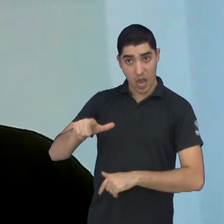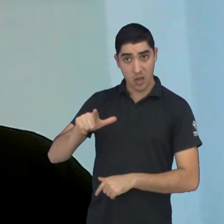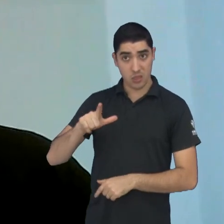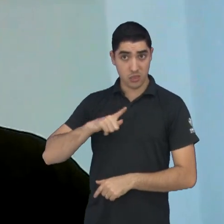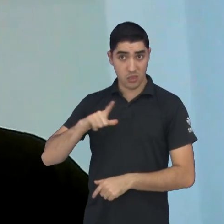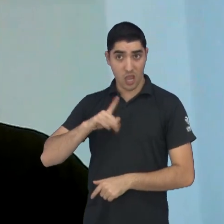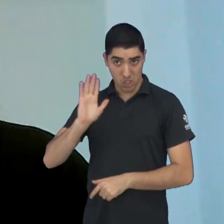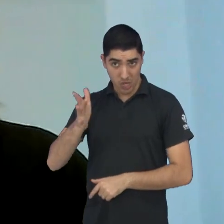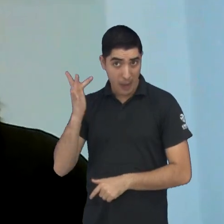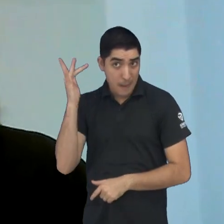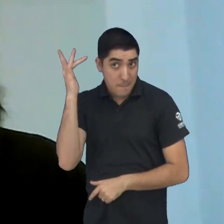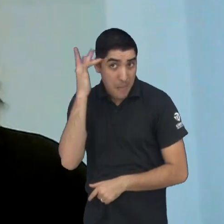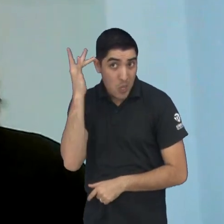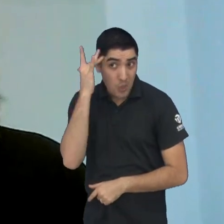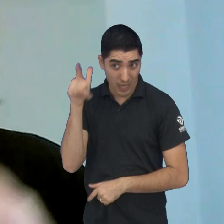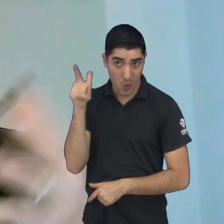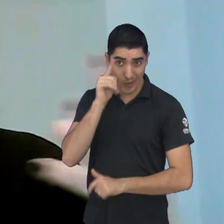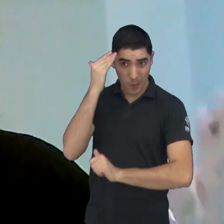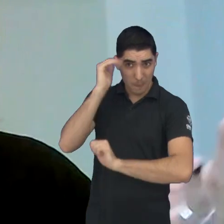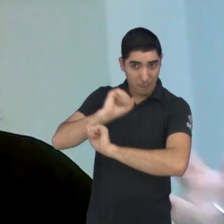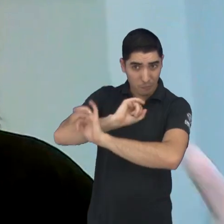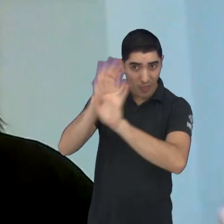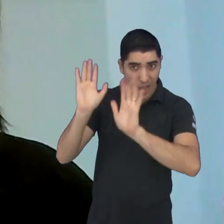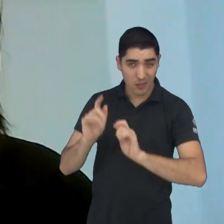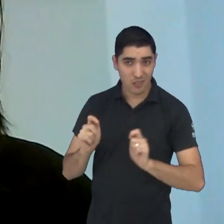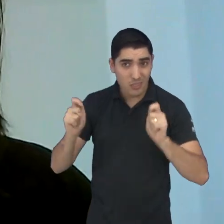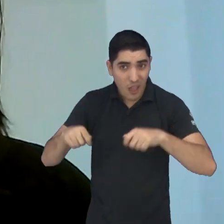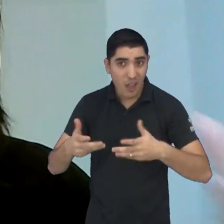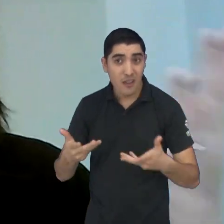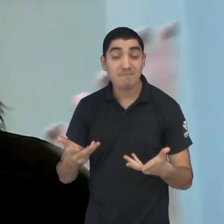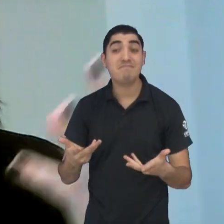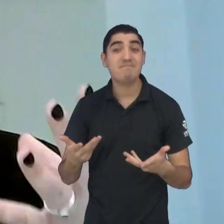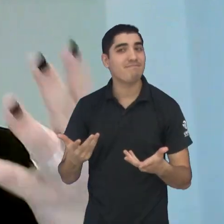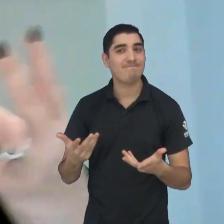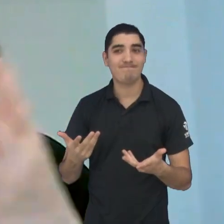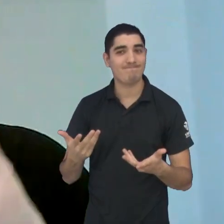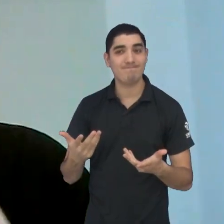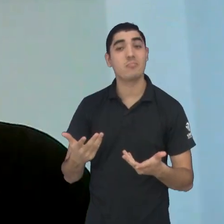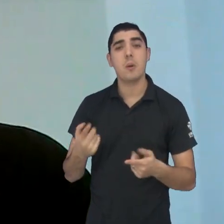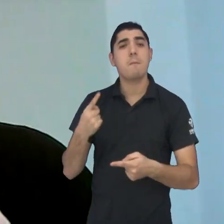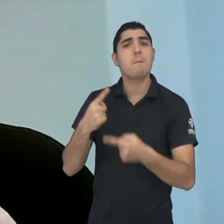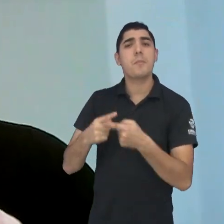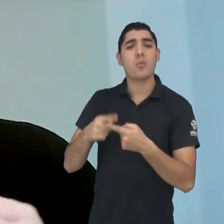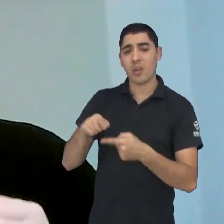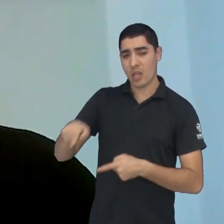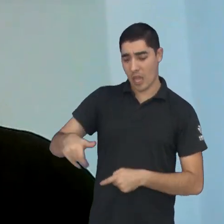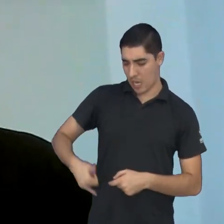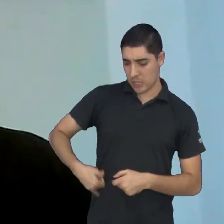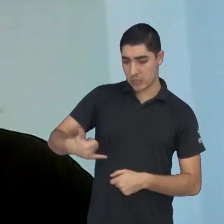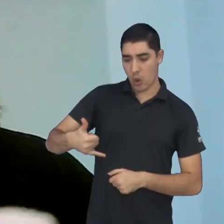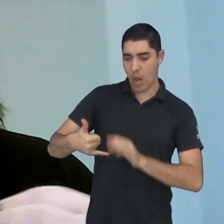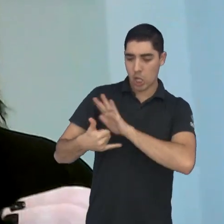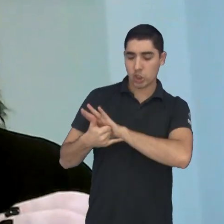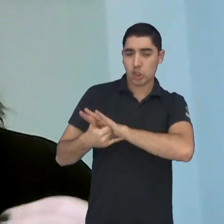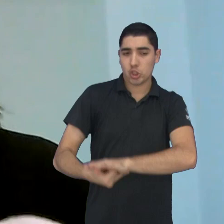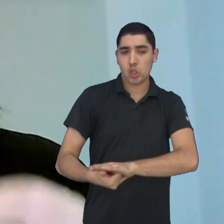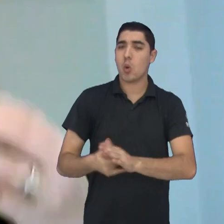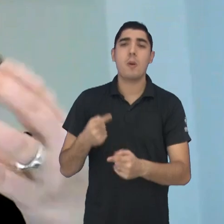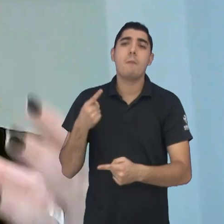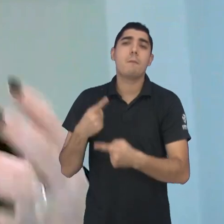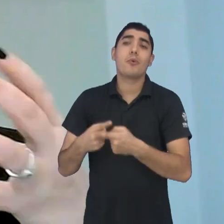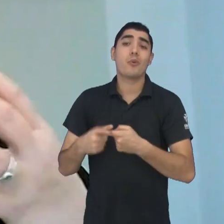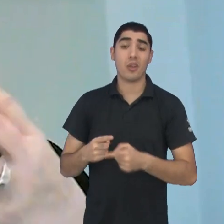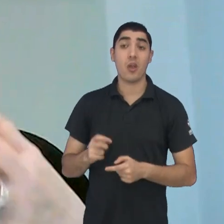tal para entender, sabe o porquê que ela está ficando sem celular? Ou o porquê que é